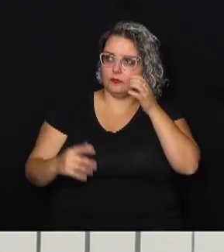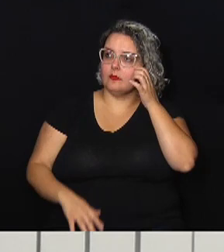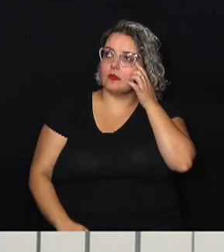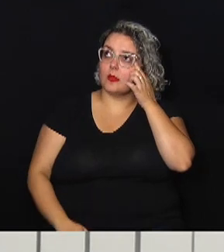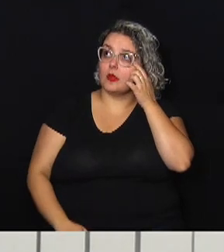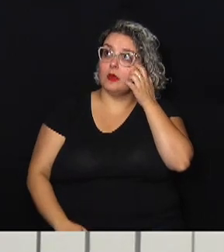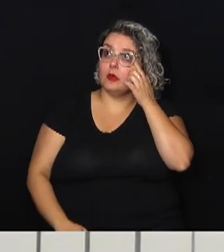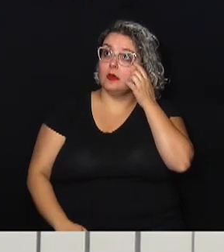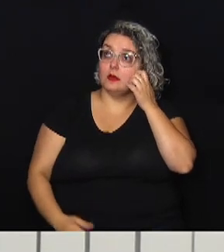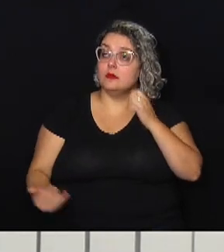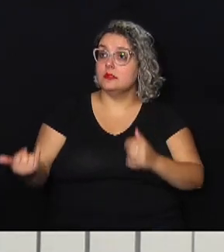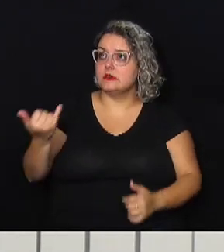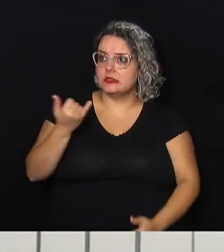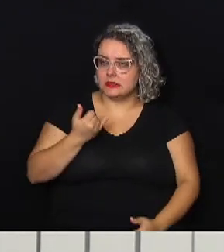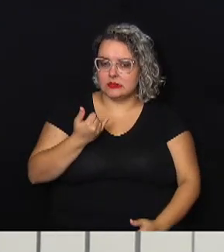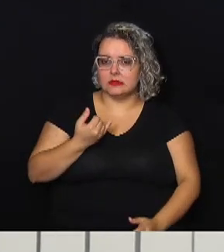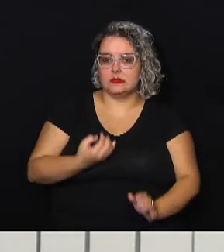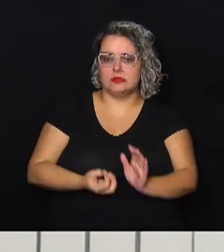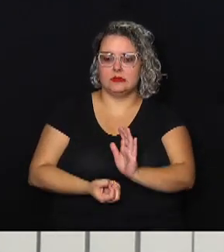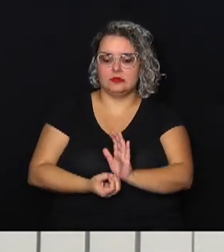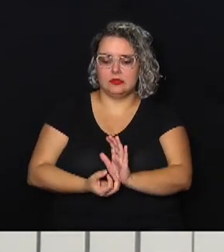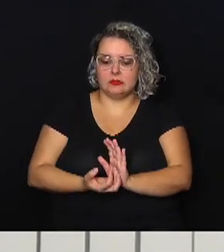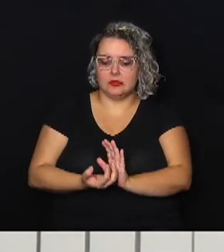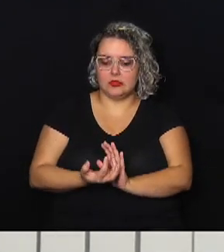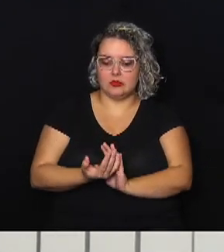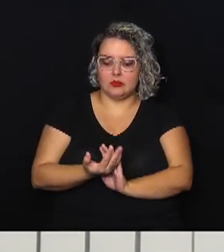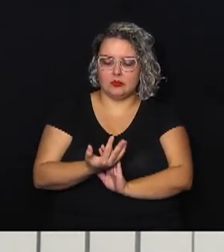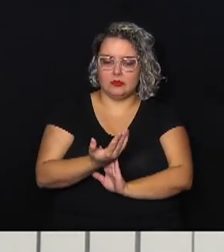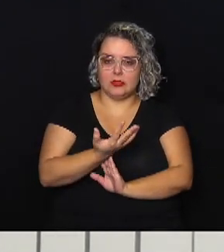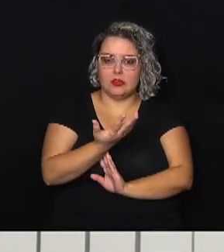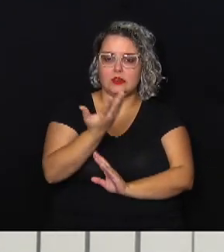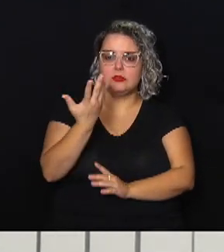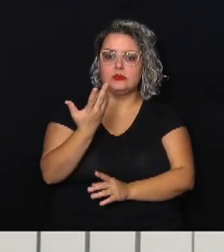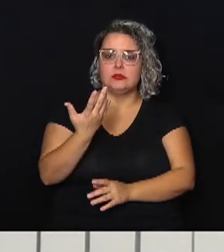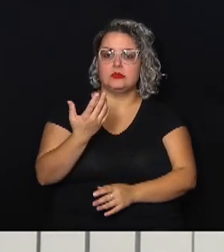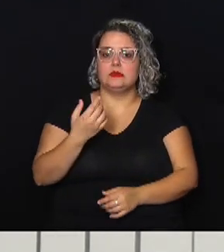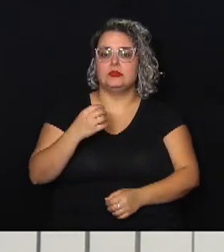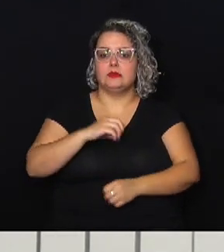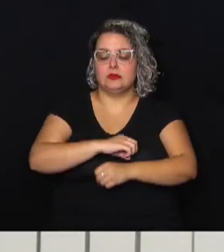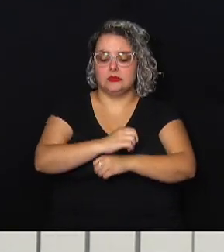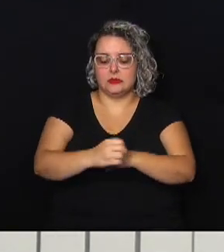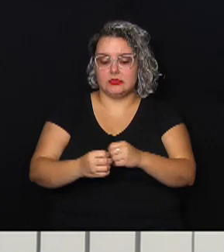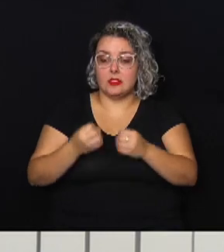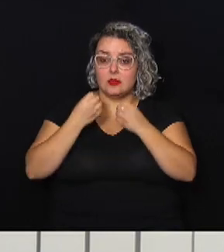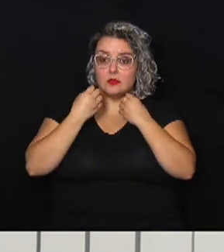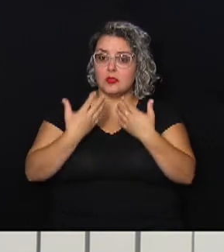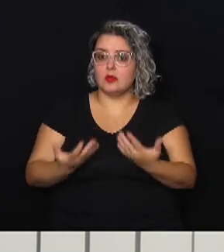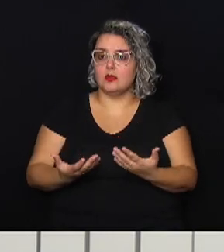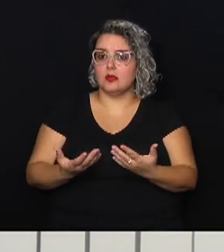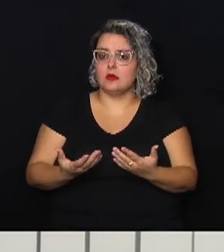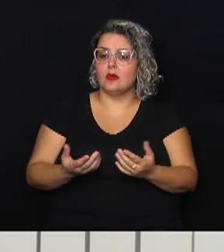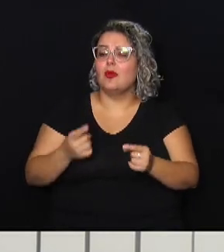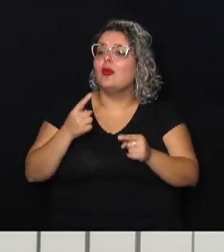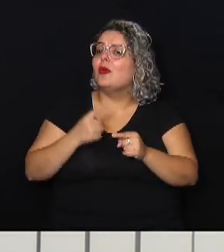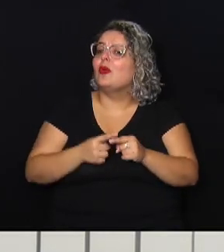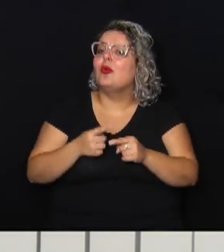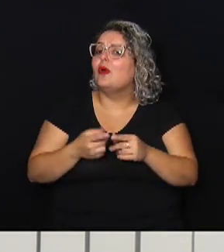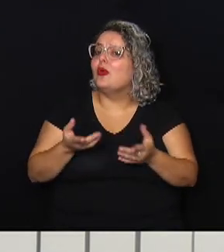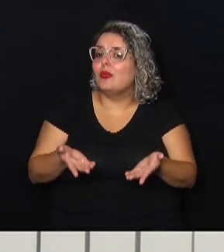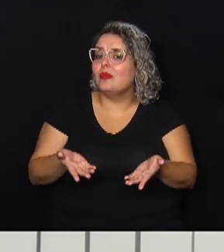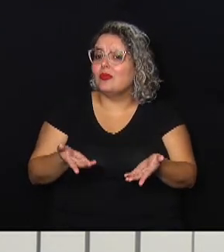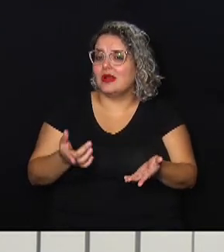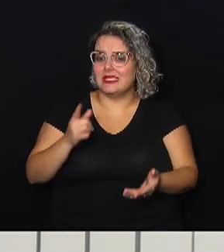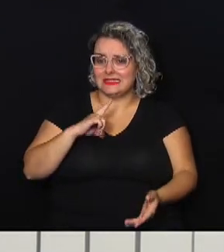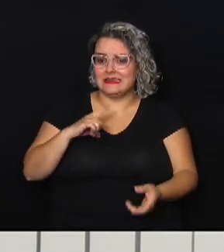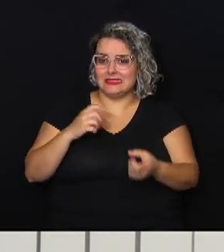que eles vão nascendo, né? Vão surgindo aí no meio dessas células boas. O porquê disso? Tem